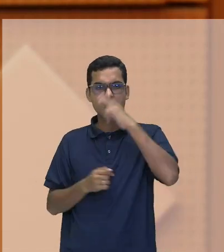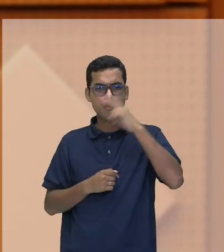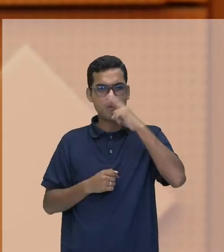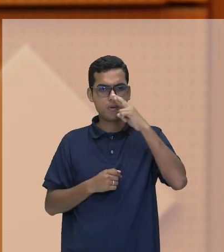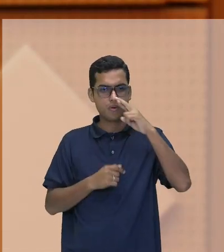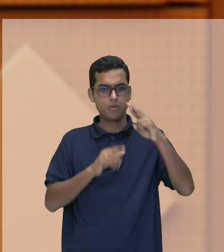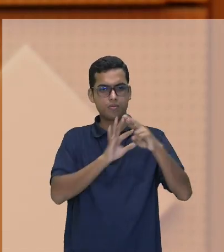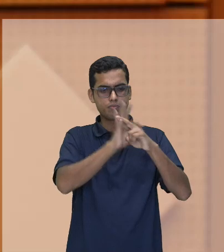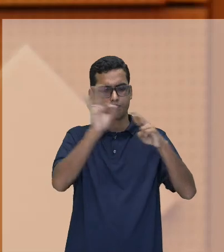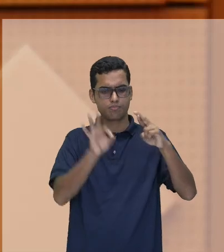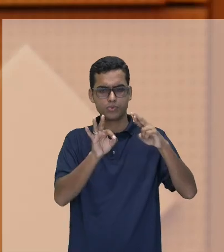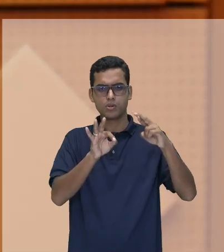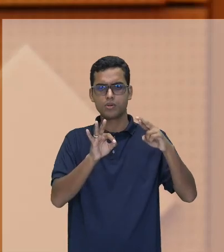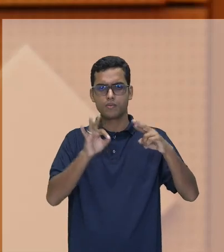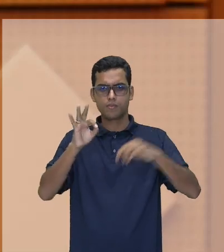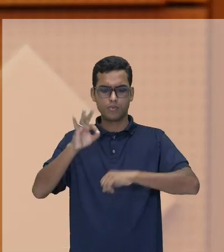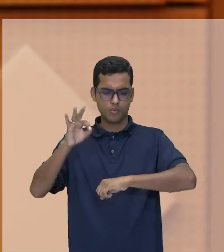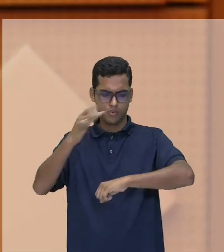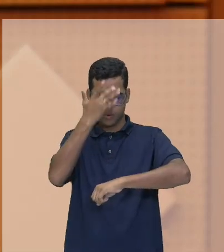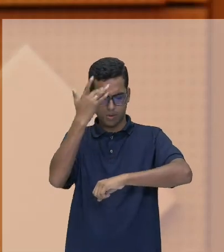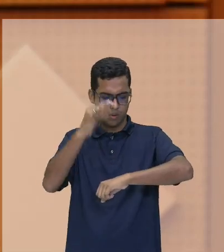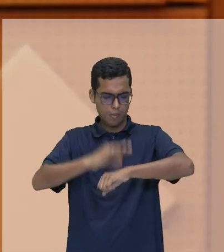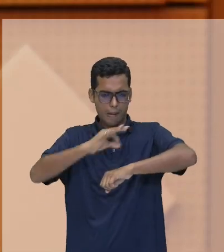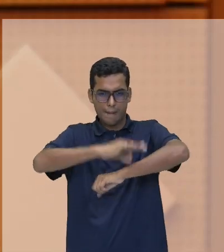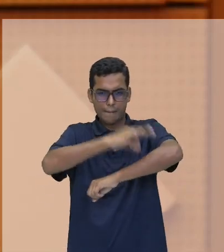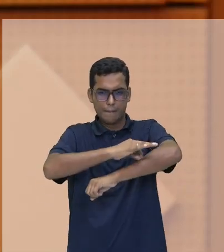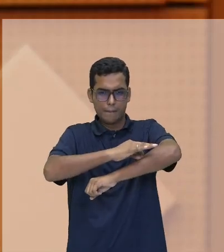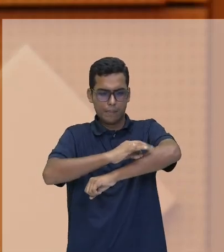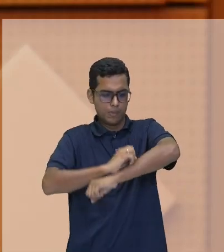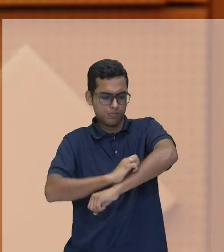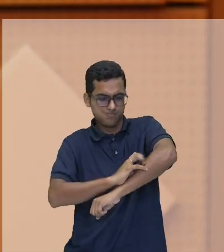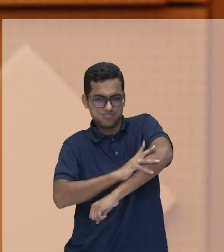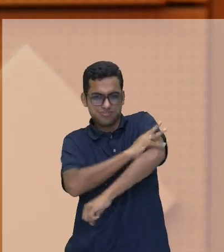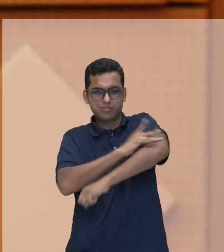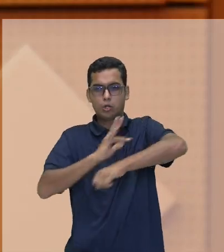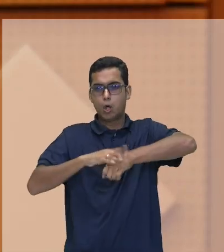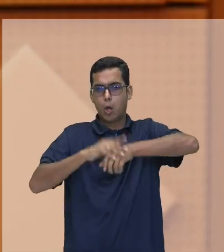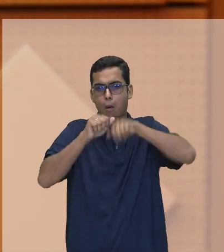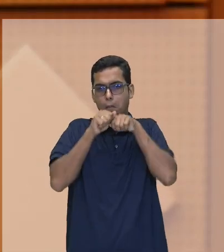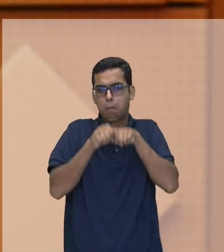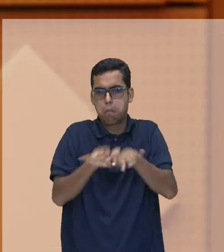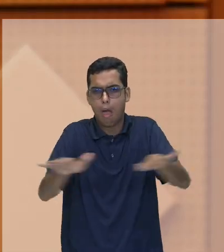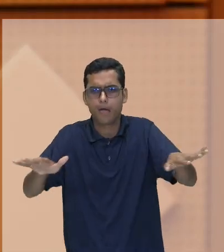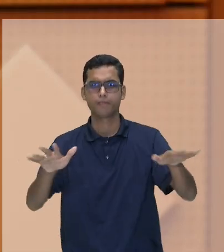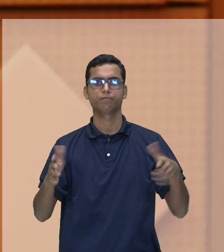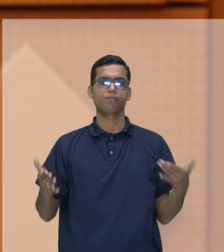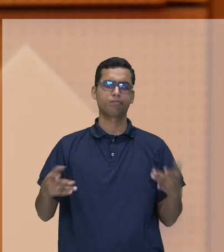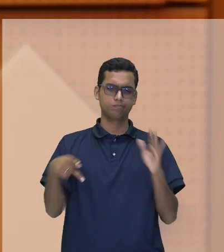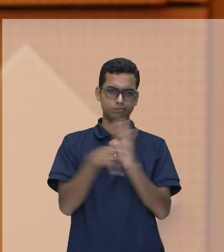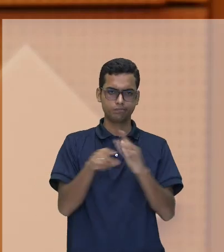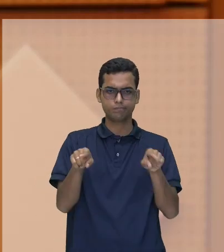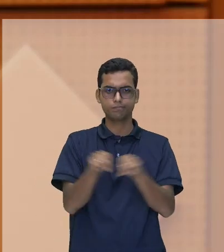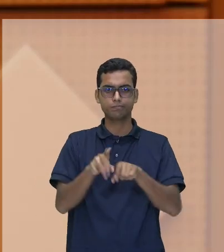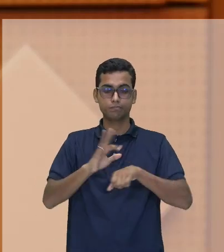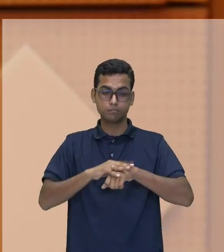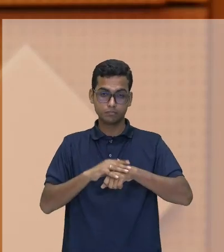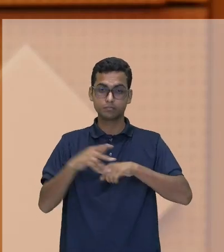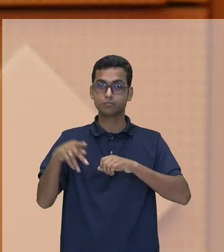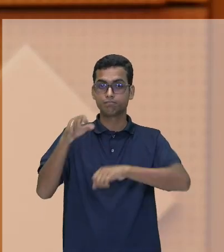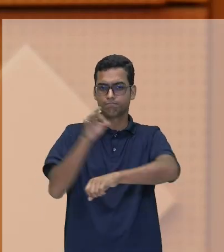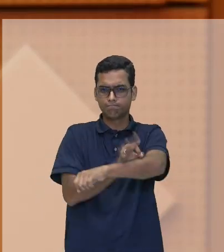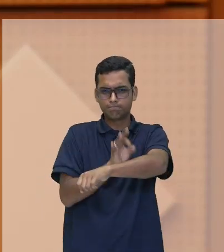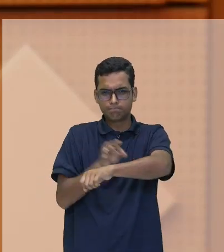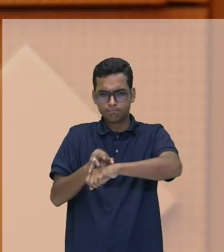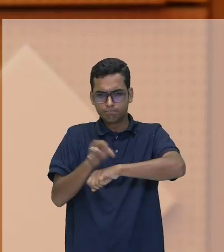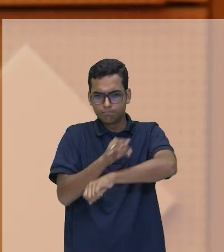como também nós já mencionamos, um fator fundamental é o surgimento da burguesia, aquela classe social